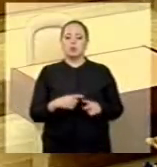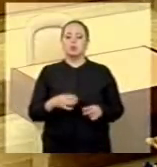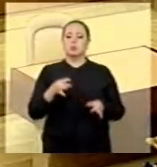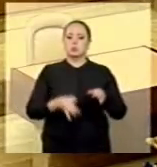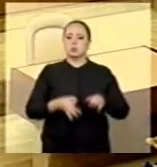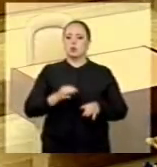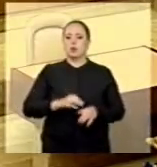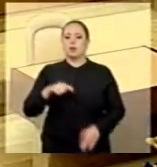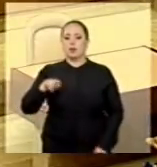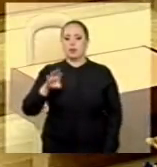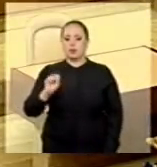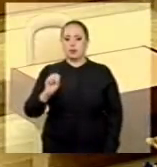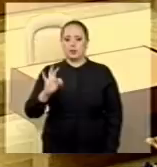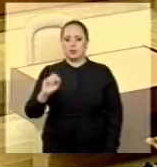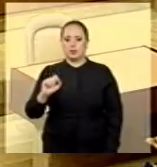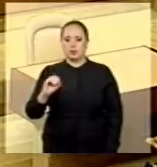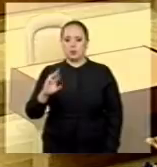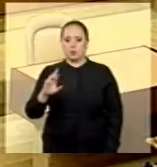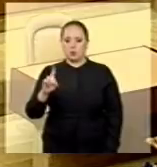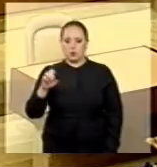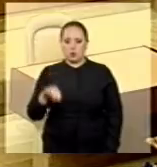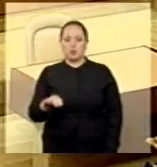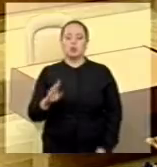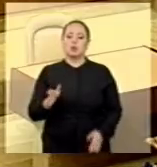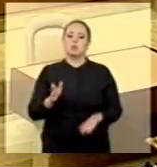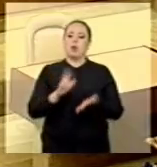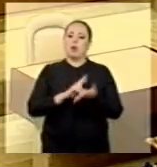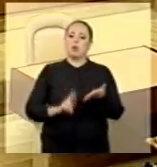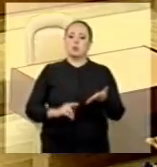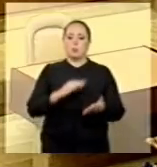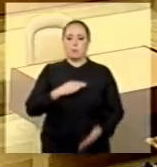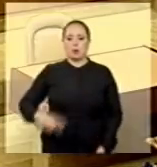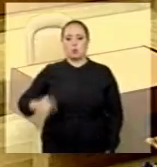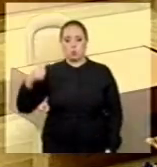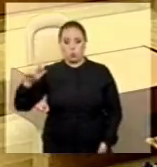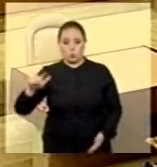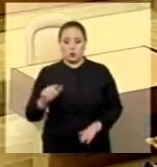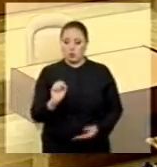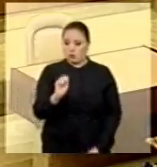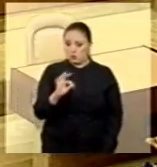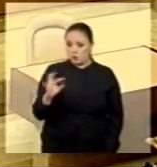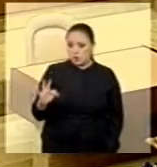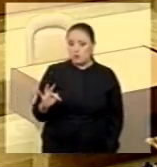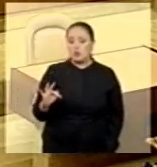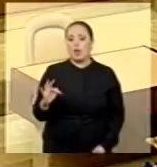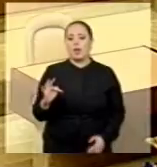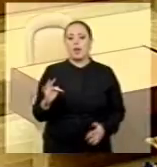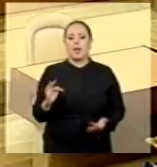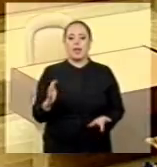inquérito 687, de que foi relator o eminente ministro Sidney Sanches, ocasião em que o Supremo Tribunal, fundado no